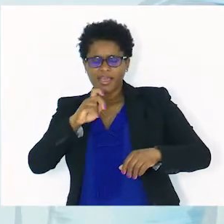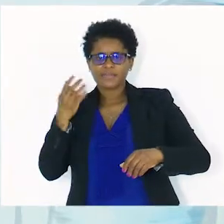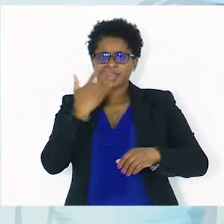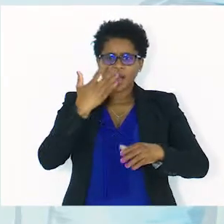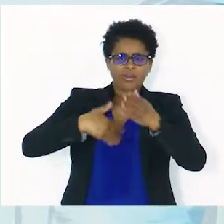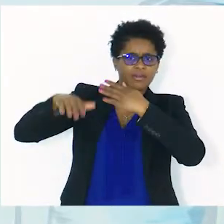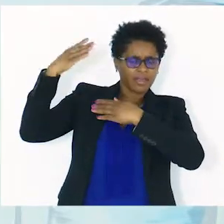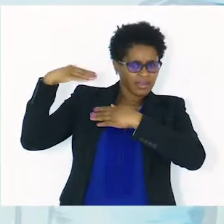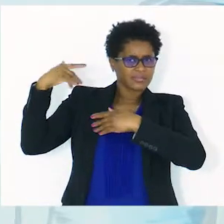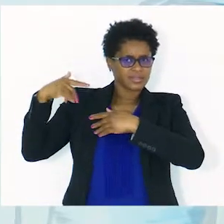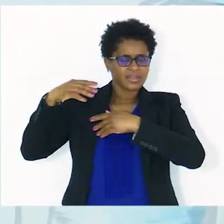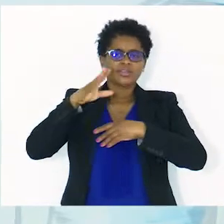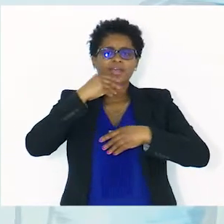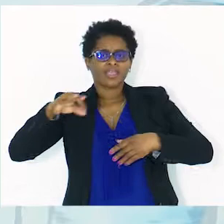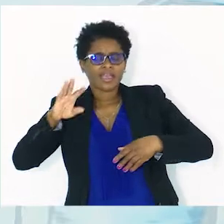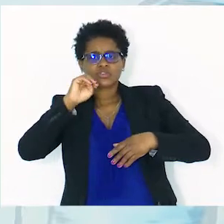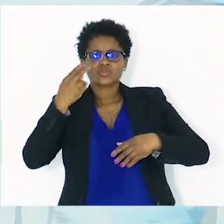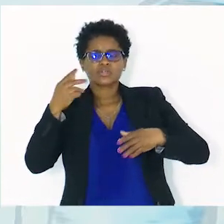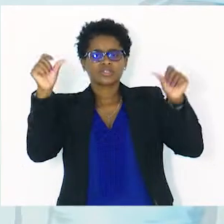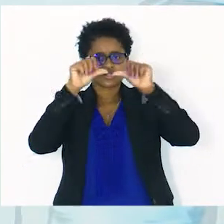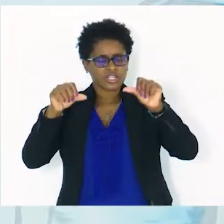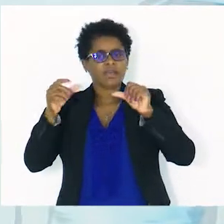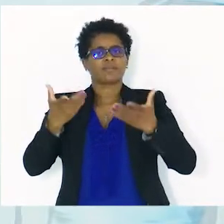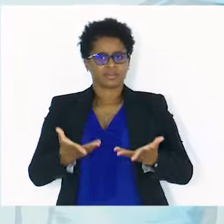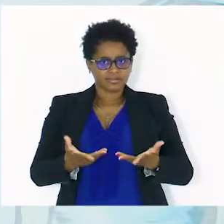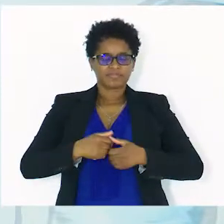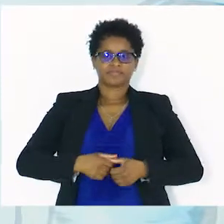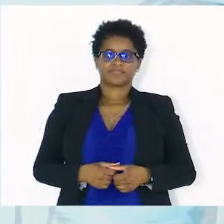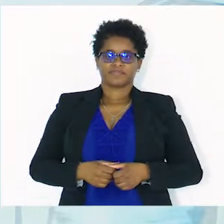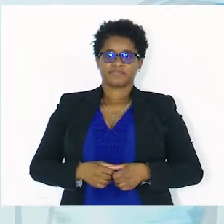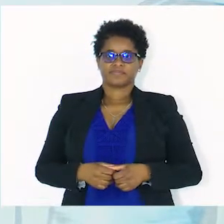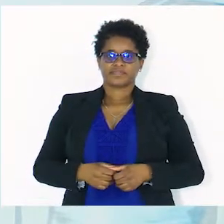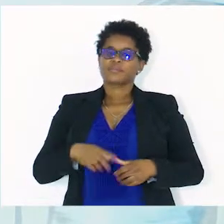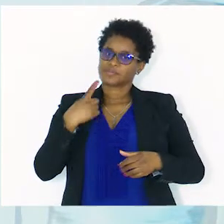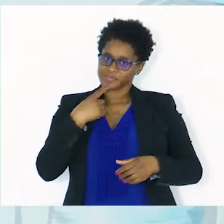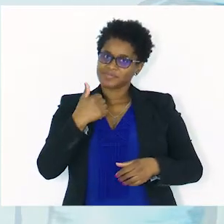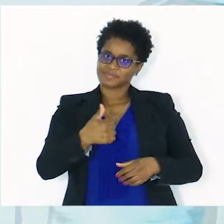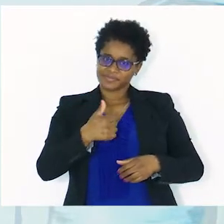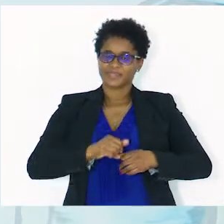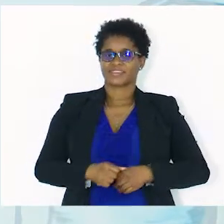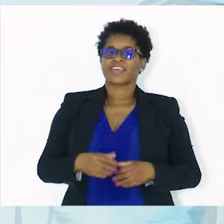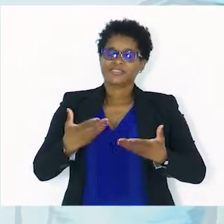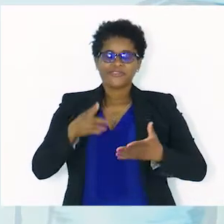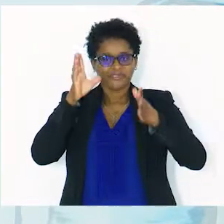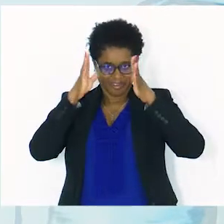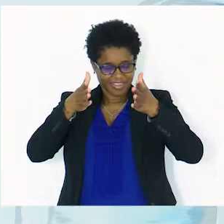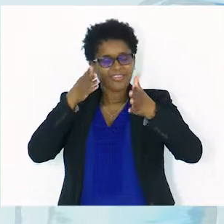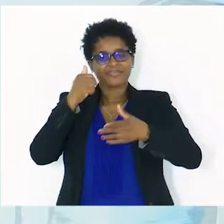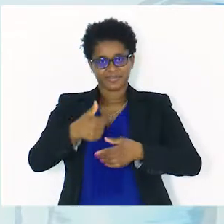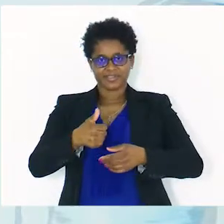aula sobre a Terra e os seus subsistemas em interação? Muito bem, então estiveram